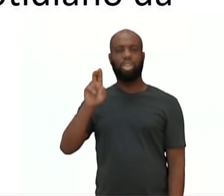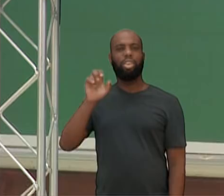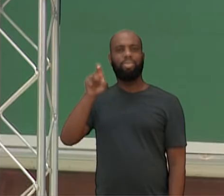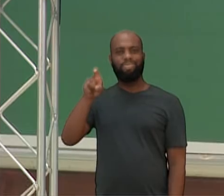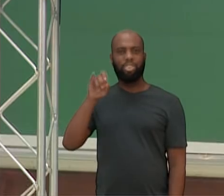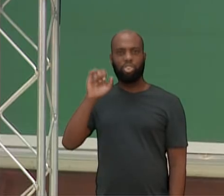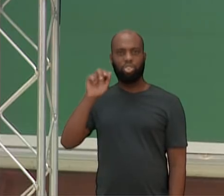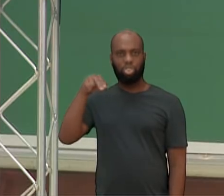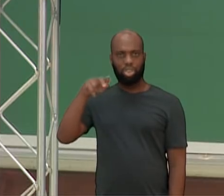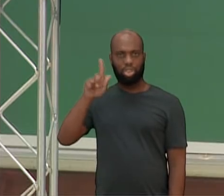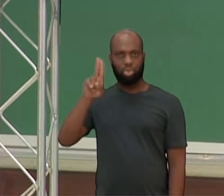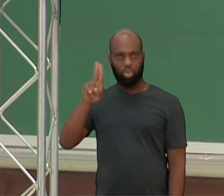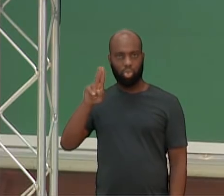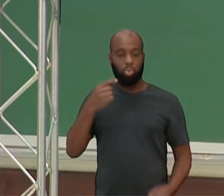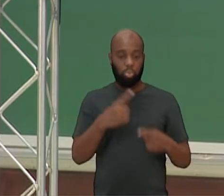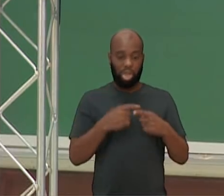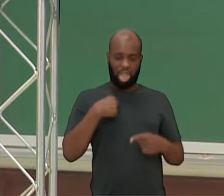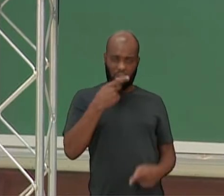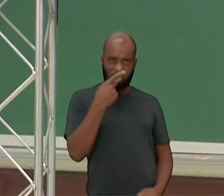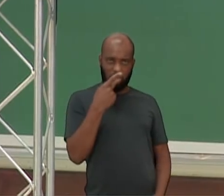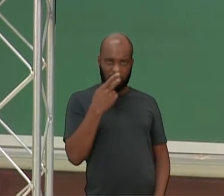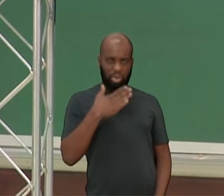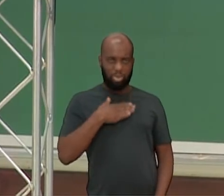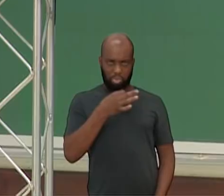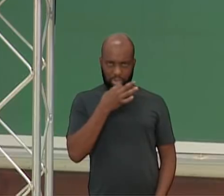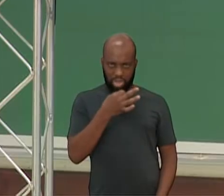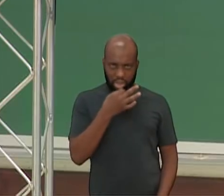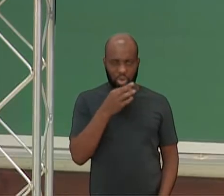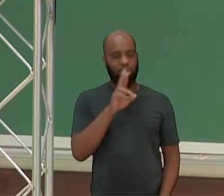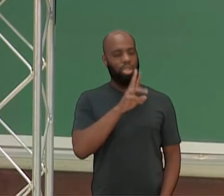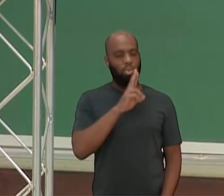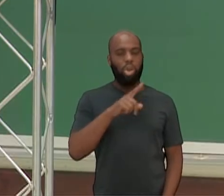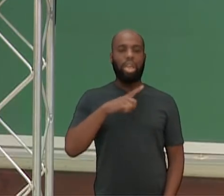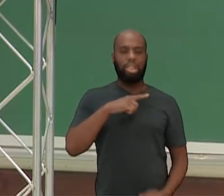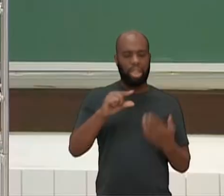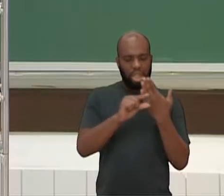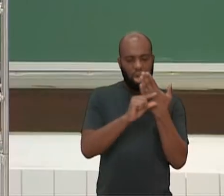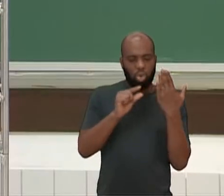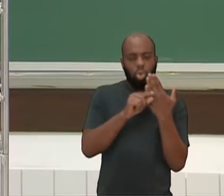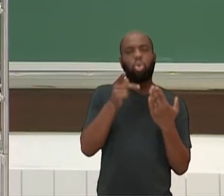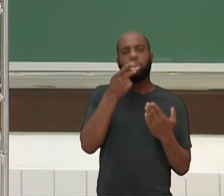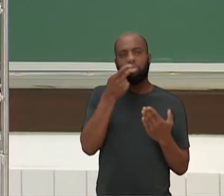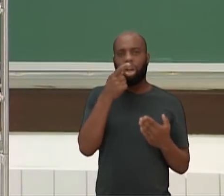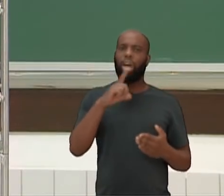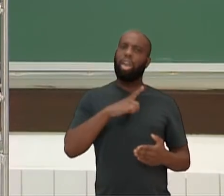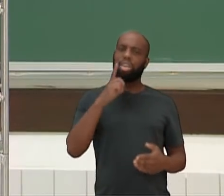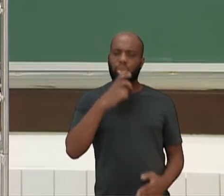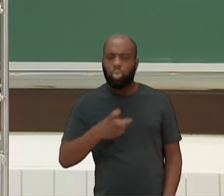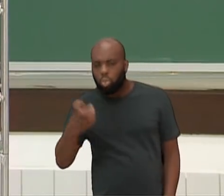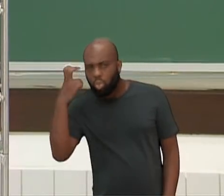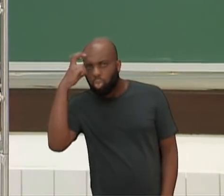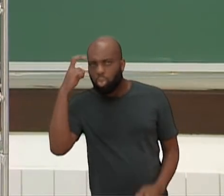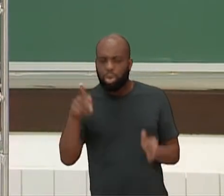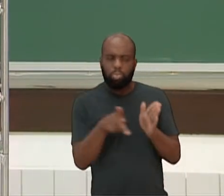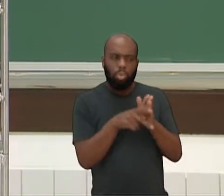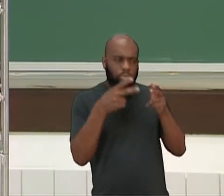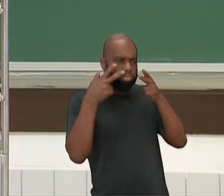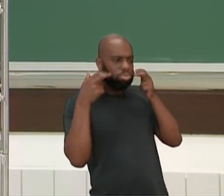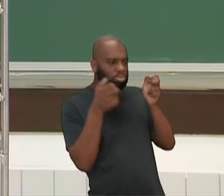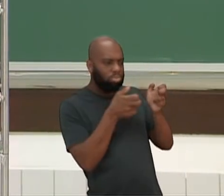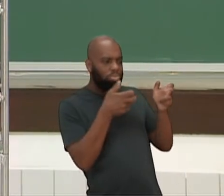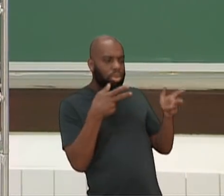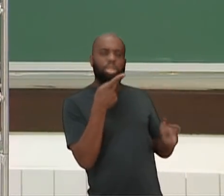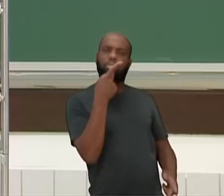o autor, não é eu que estou falando, não é, eu vi alguém falar, né? Autores que estudaram a